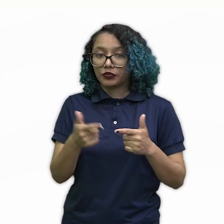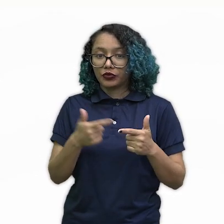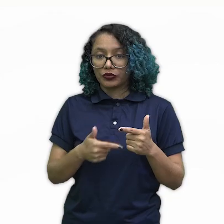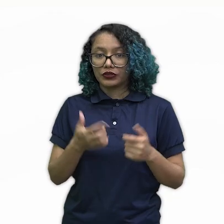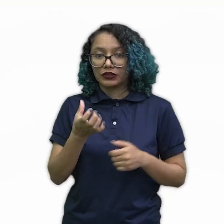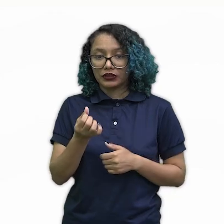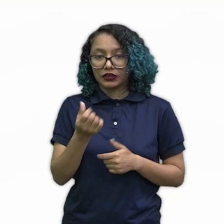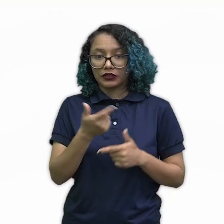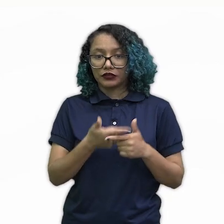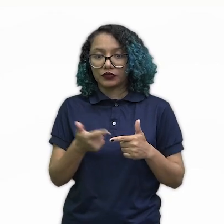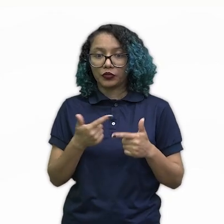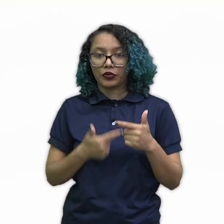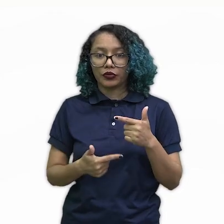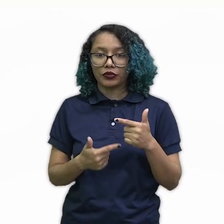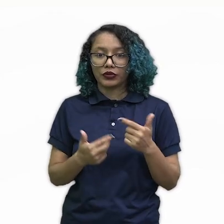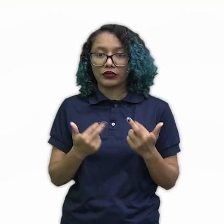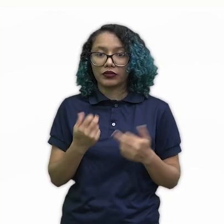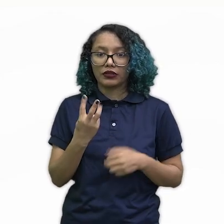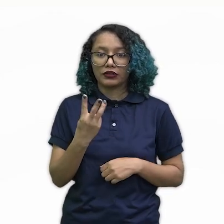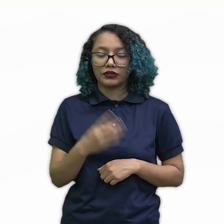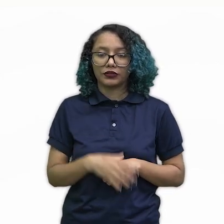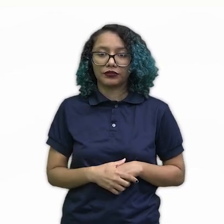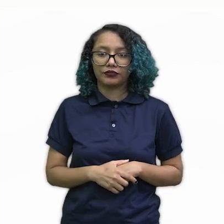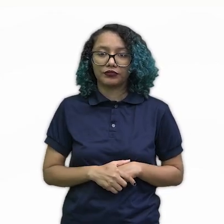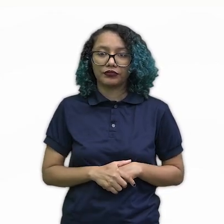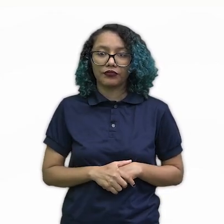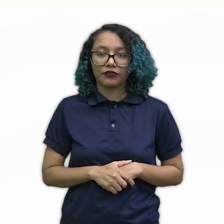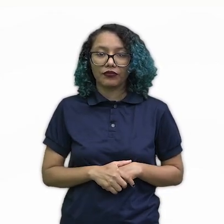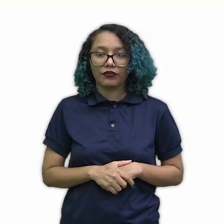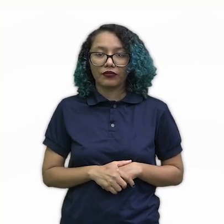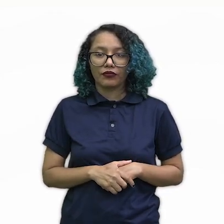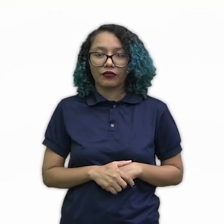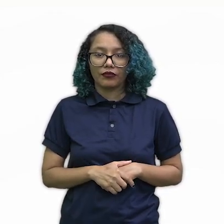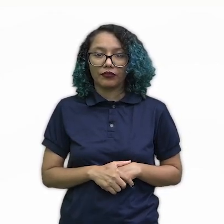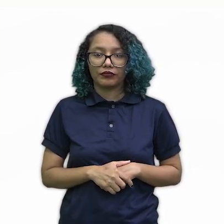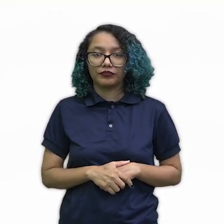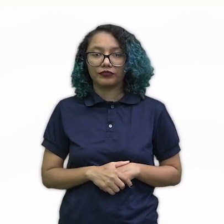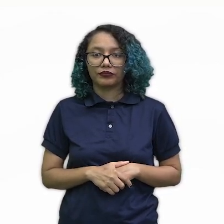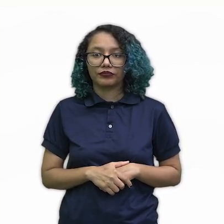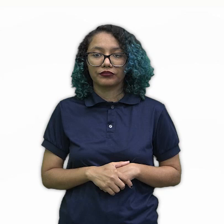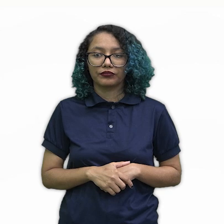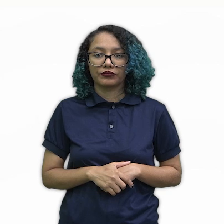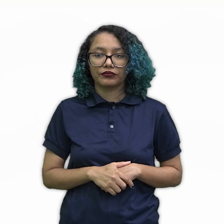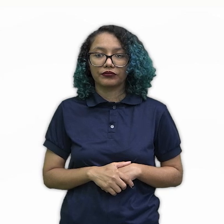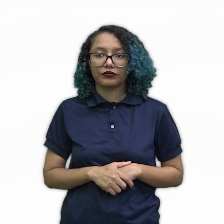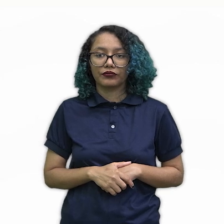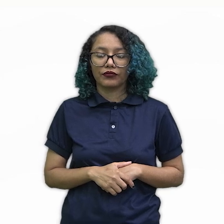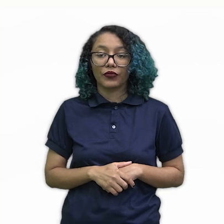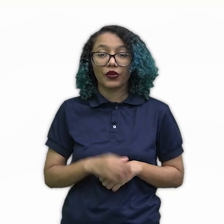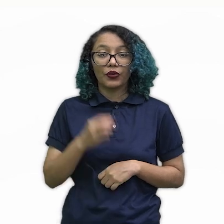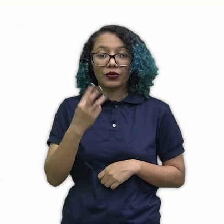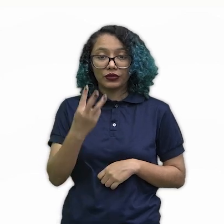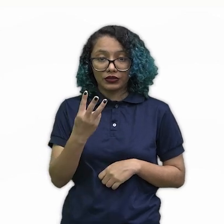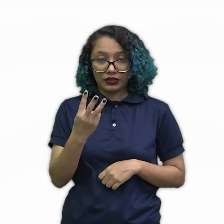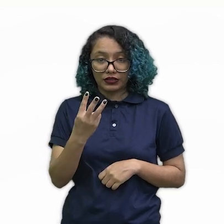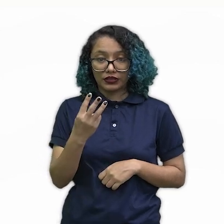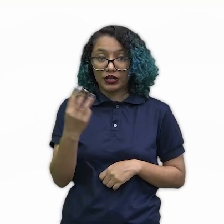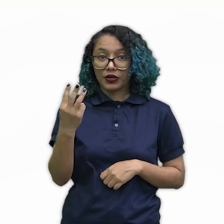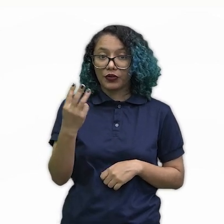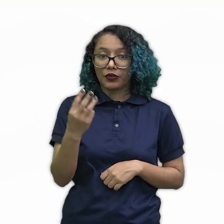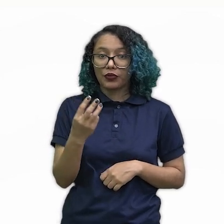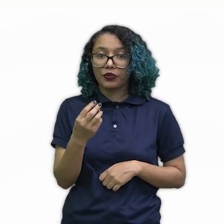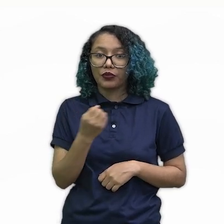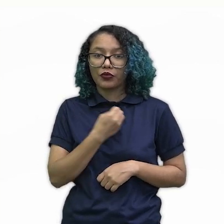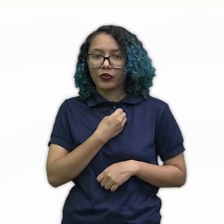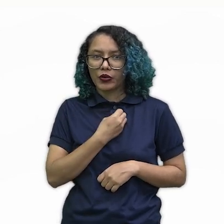6 dividido por 2 é 3. Não se esqueçam que esse 3 não é o 3 elemento do